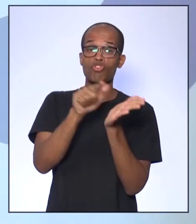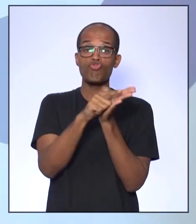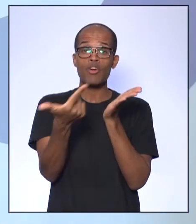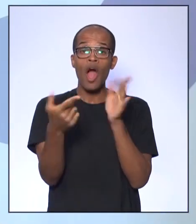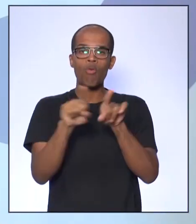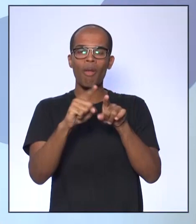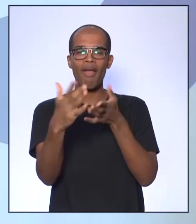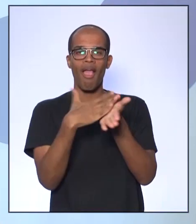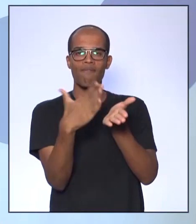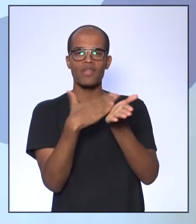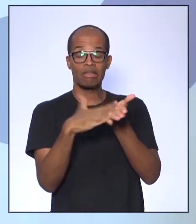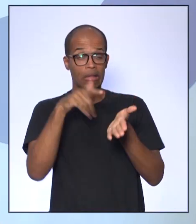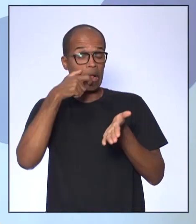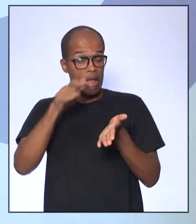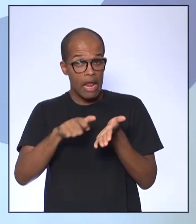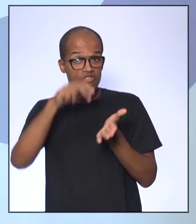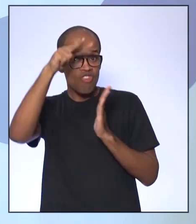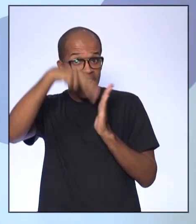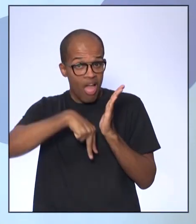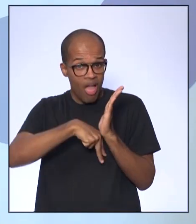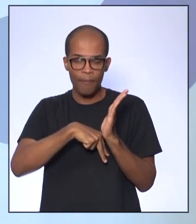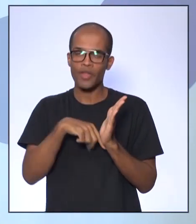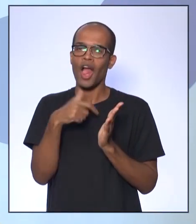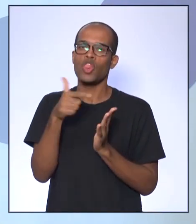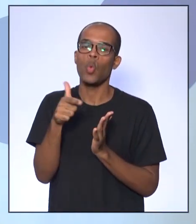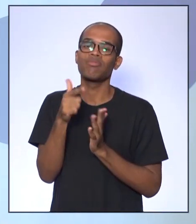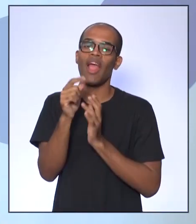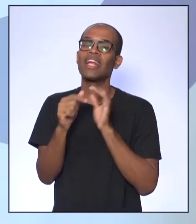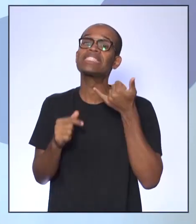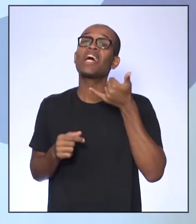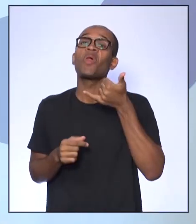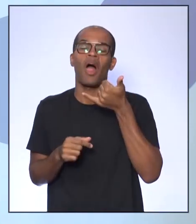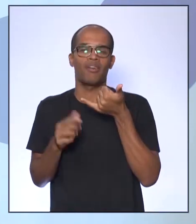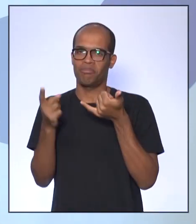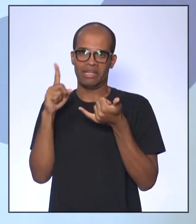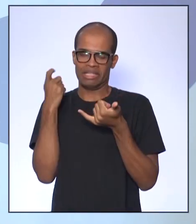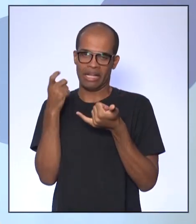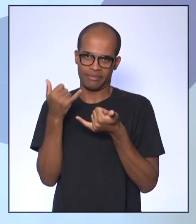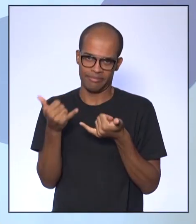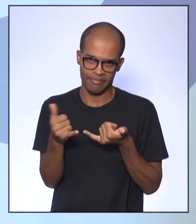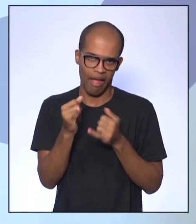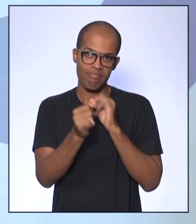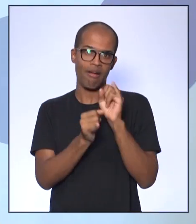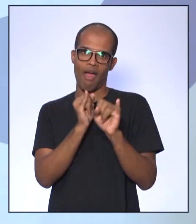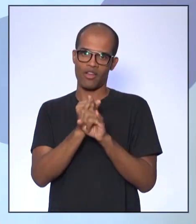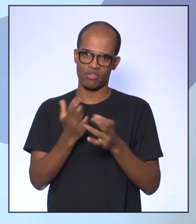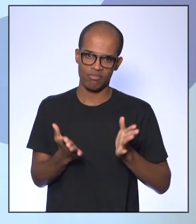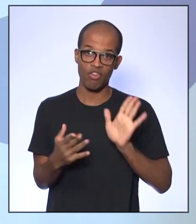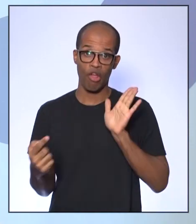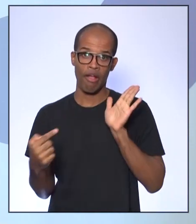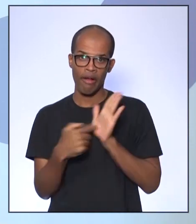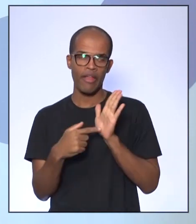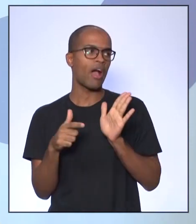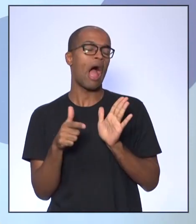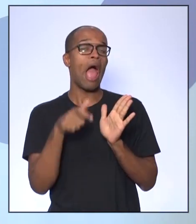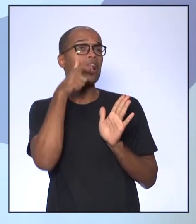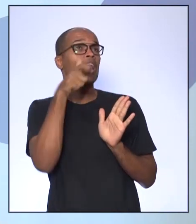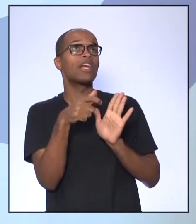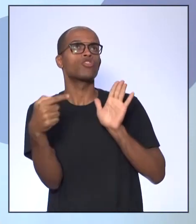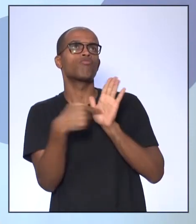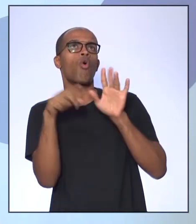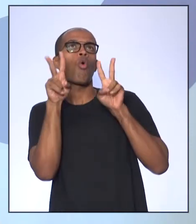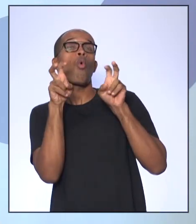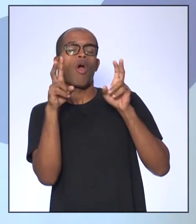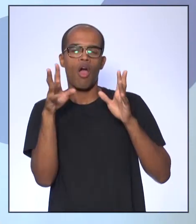tinha interesse de ler jornal e revista. Exatamente. Não tinha esse acesso aqui, ó, que a gente tem hoje do celular, que a gente clica até às vezes, ah, interessante o título, vou